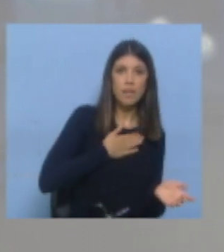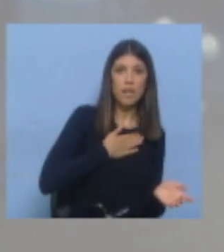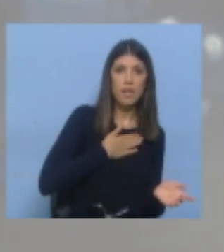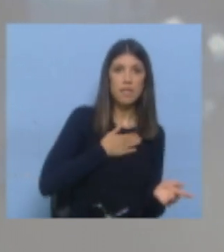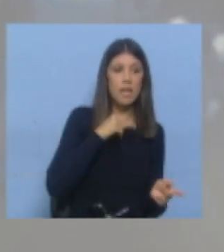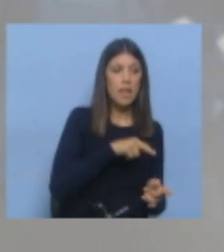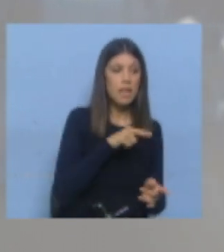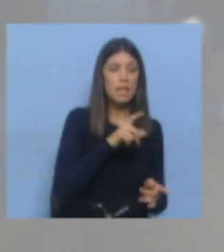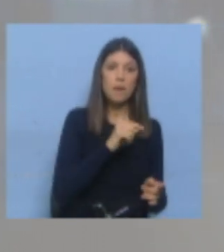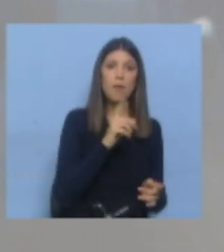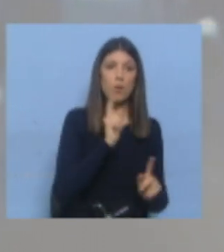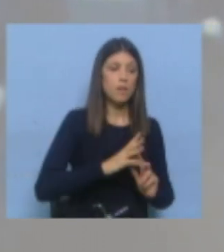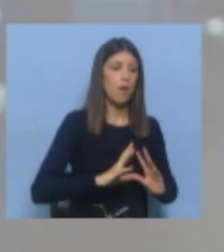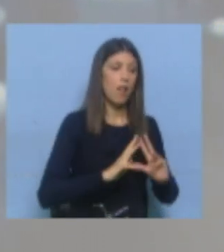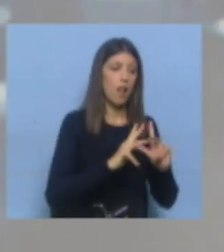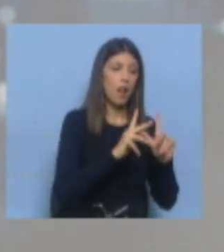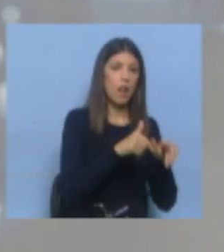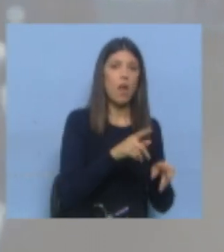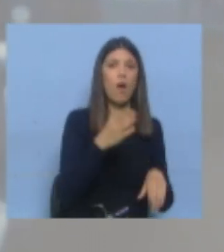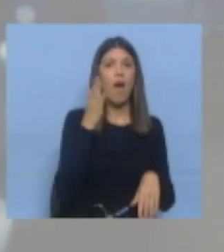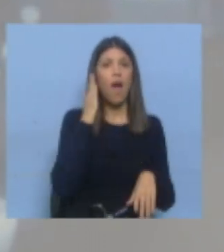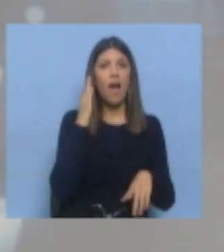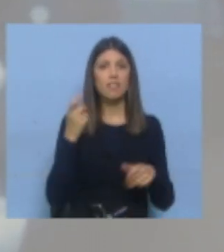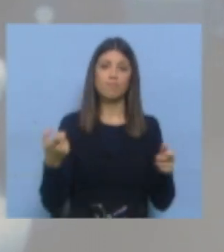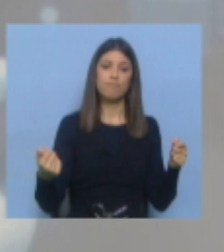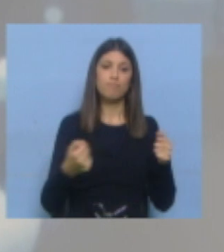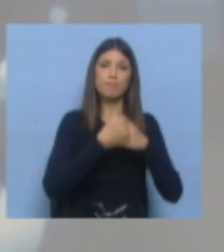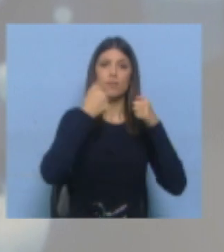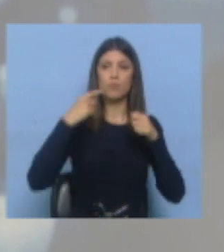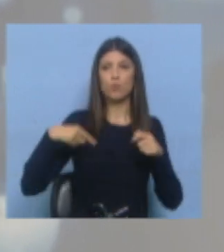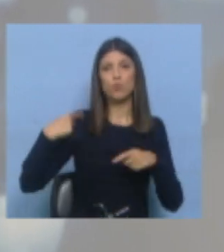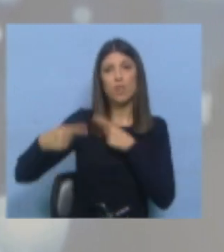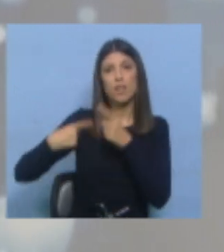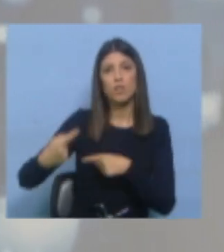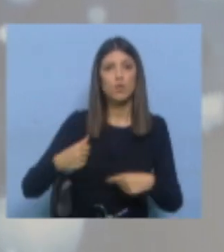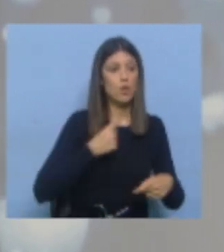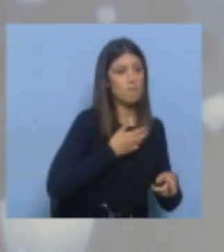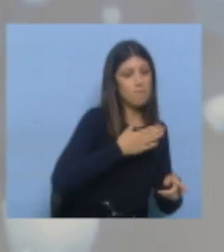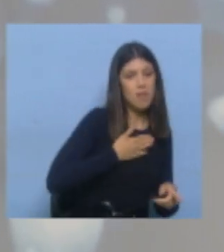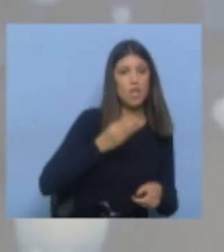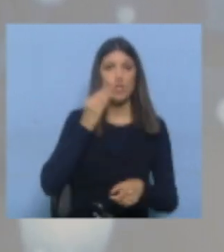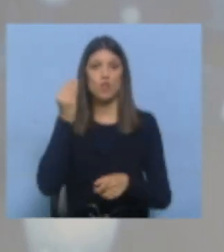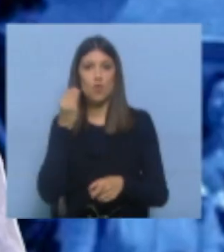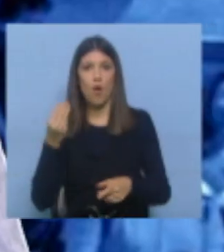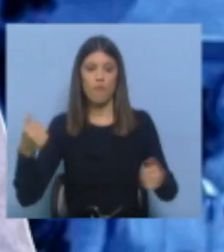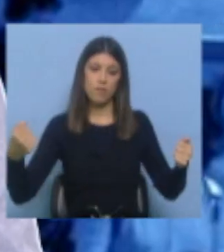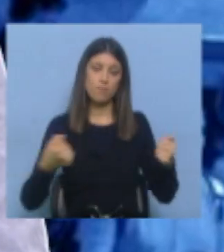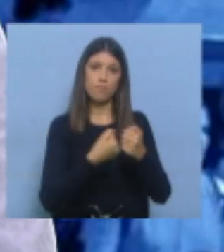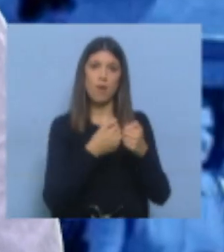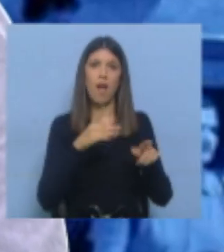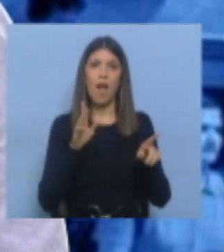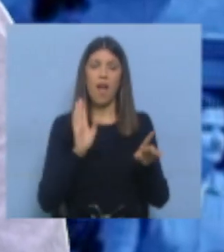renovar. É neste confronto de gerações que se começam a trabalhar os novos paradigmas também? Sim, eu acho que é